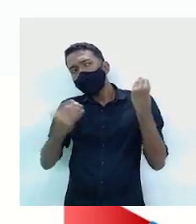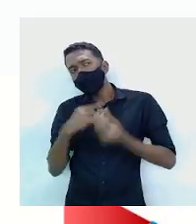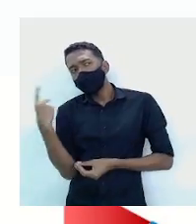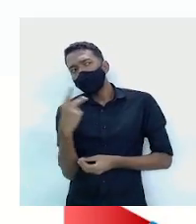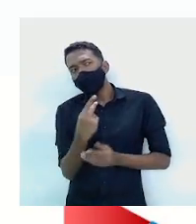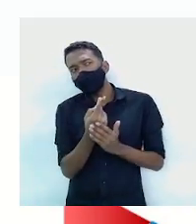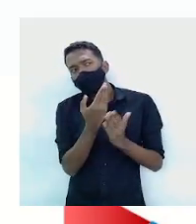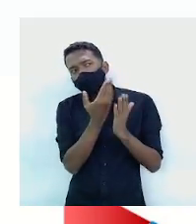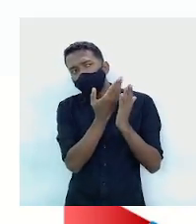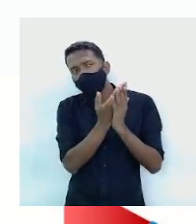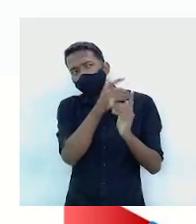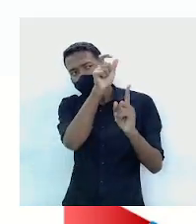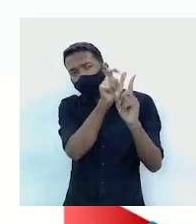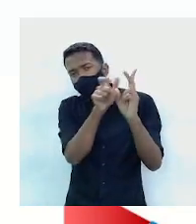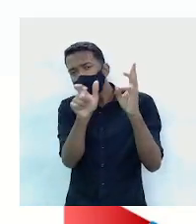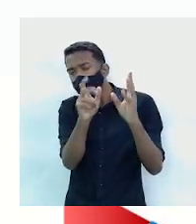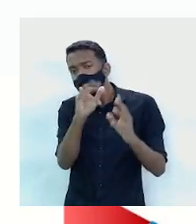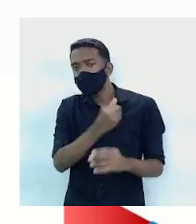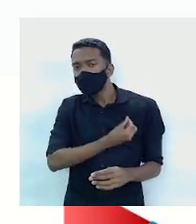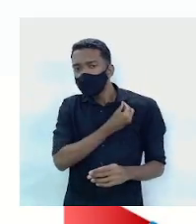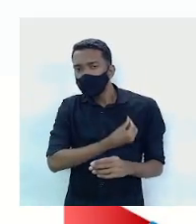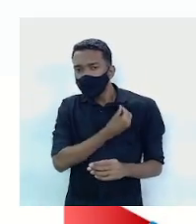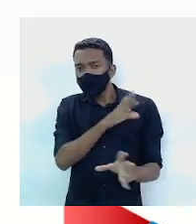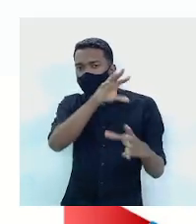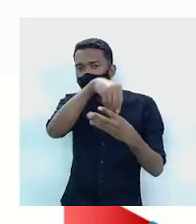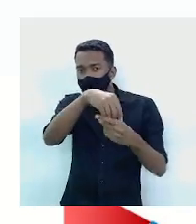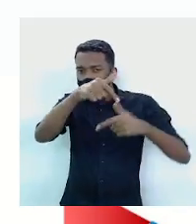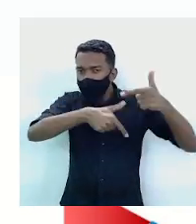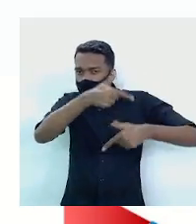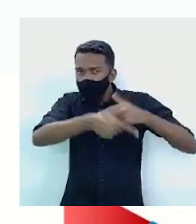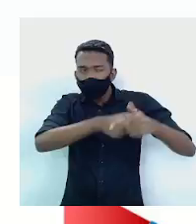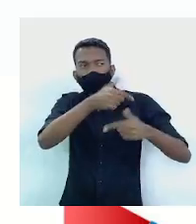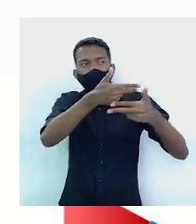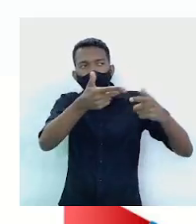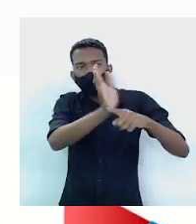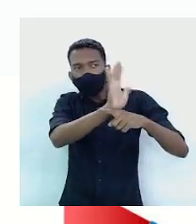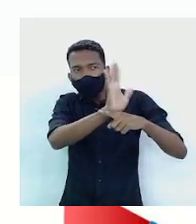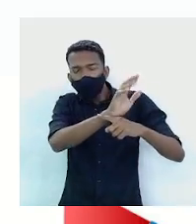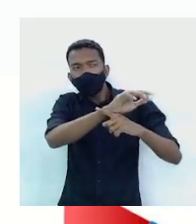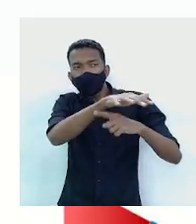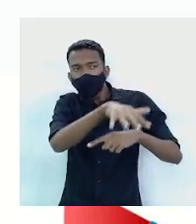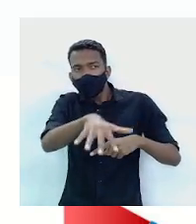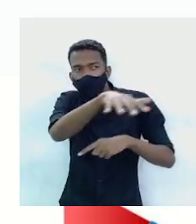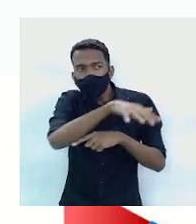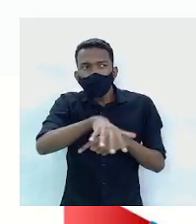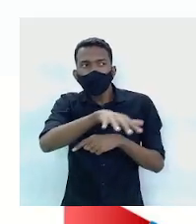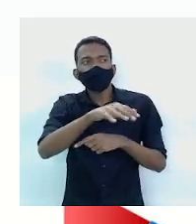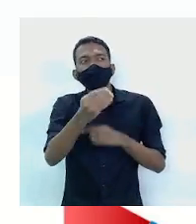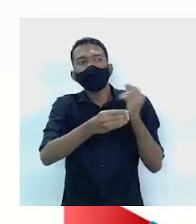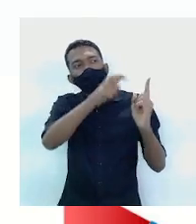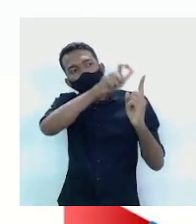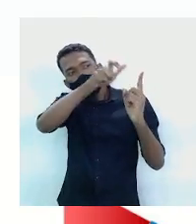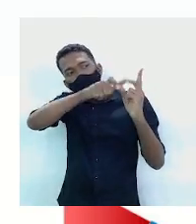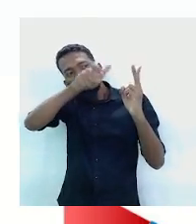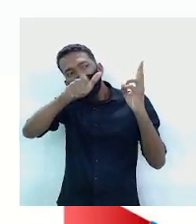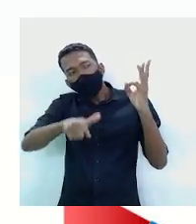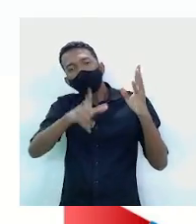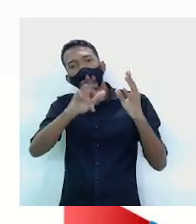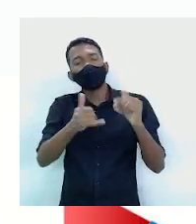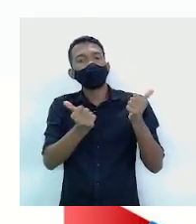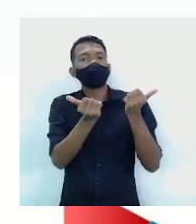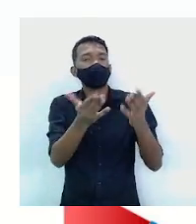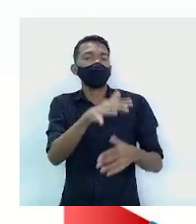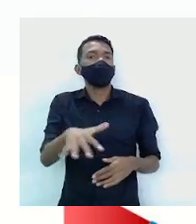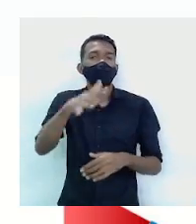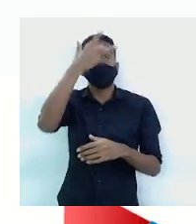os personagens que vão estar presentes naquela obra, naquele vídeo, naquele produto teatral, vão chegar para as